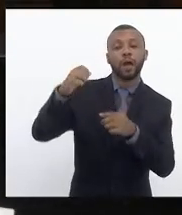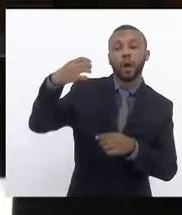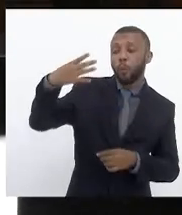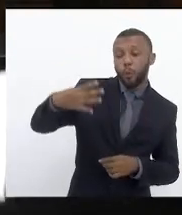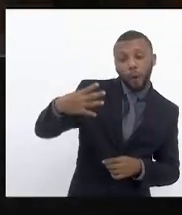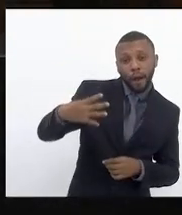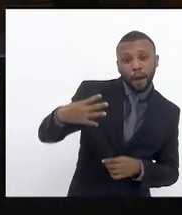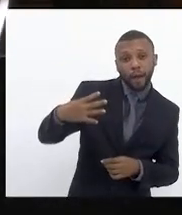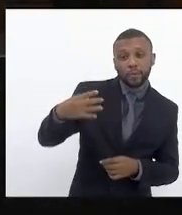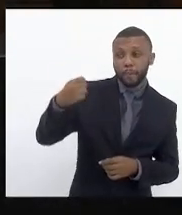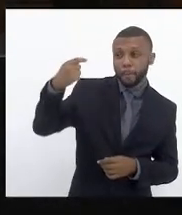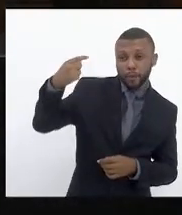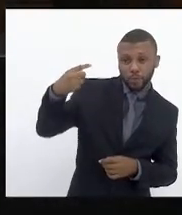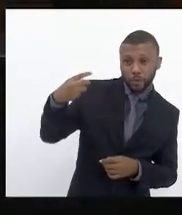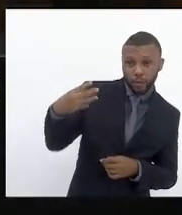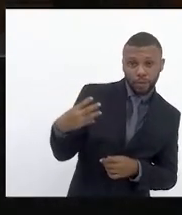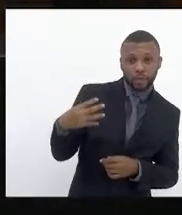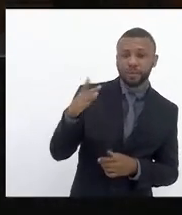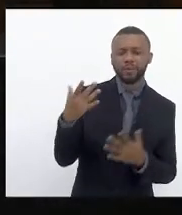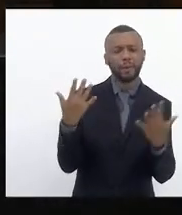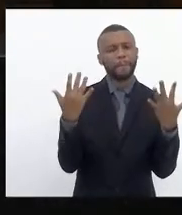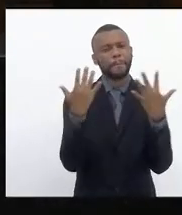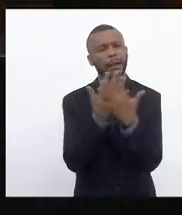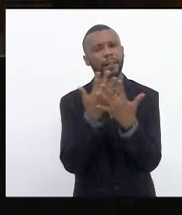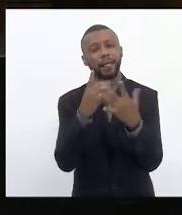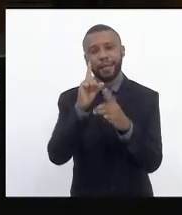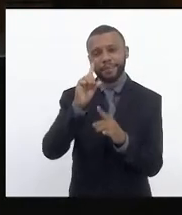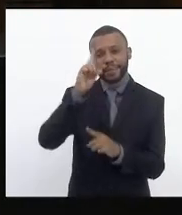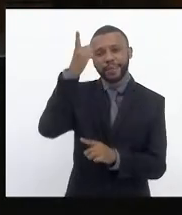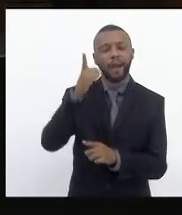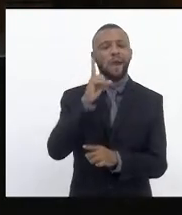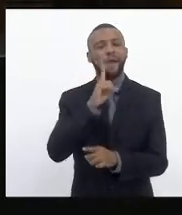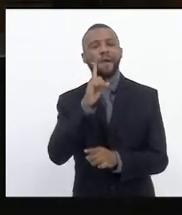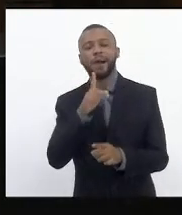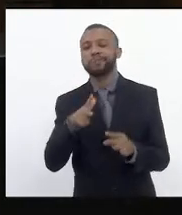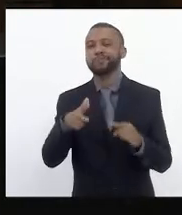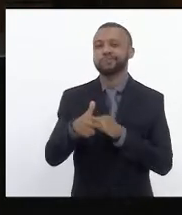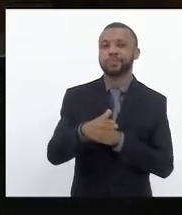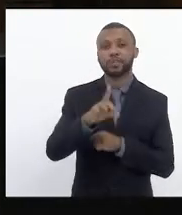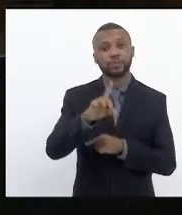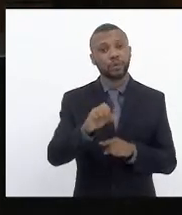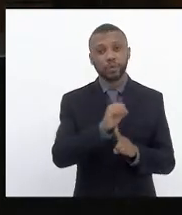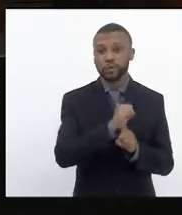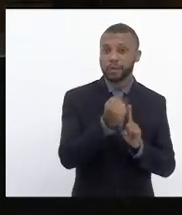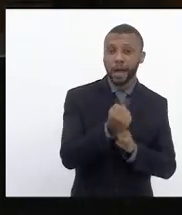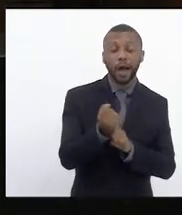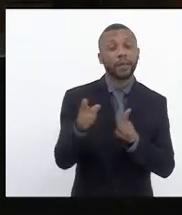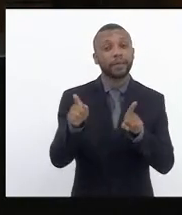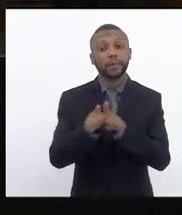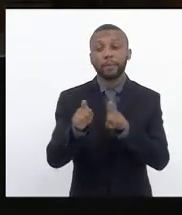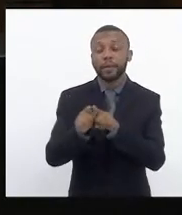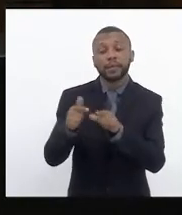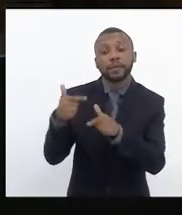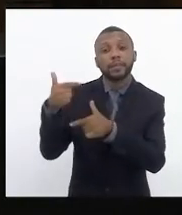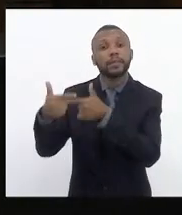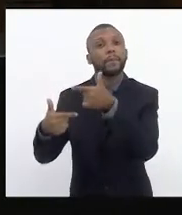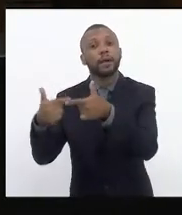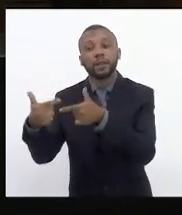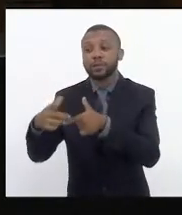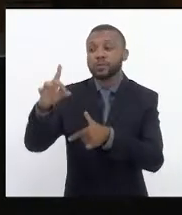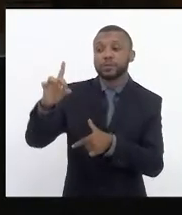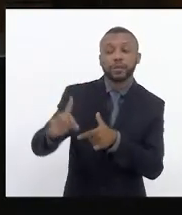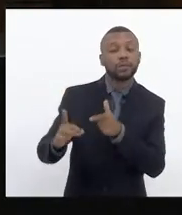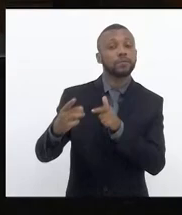Então isso é uma falácia inventada para cortar direitos sociais e direitos trabalhistas de servidores